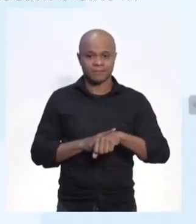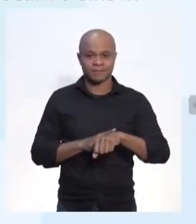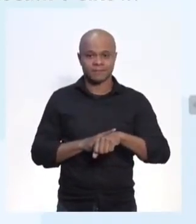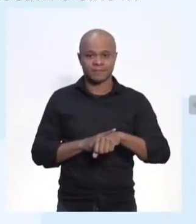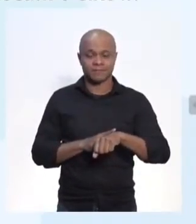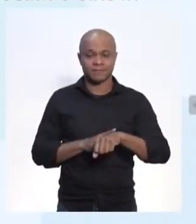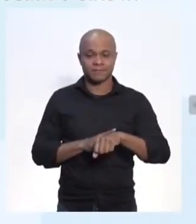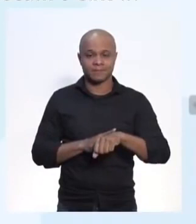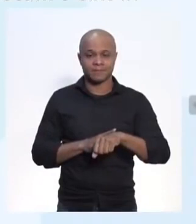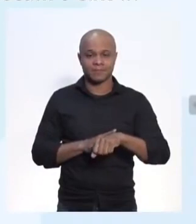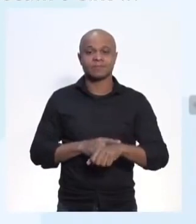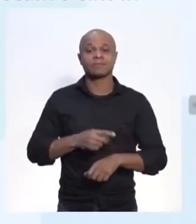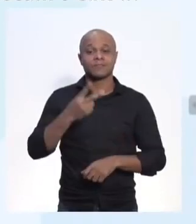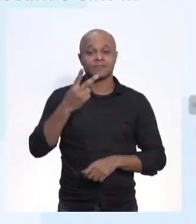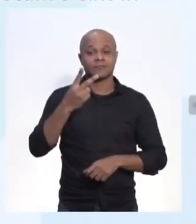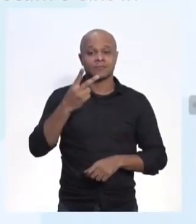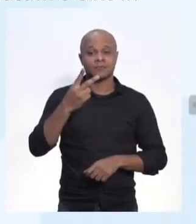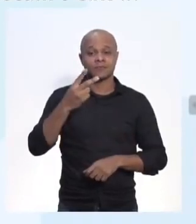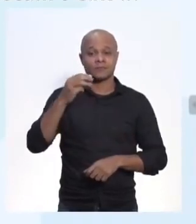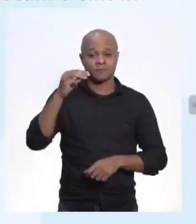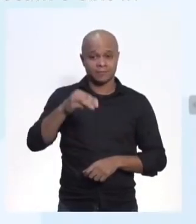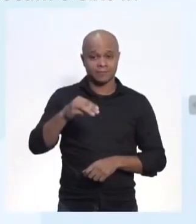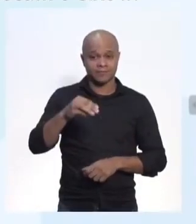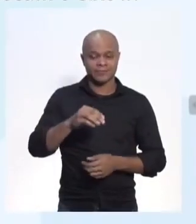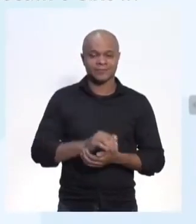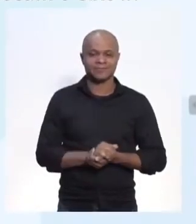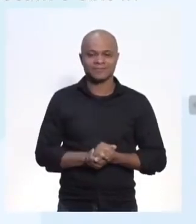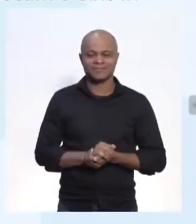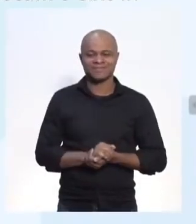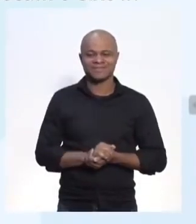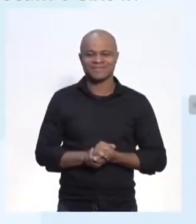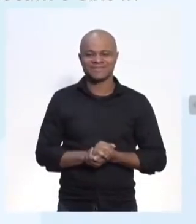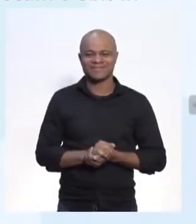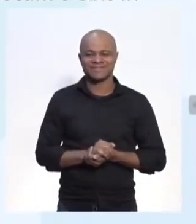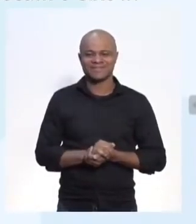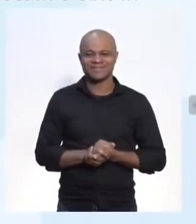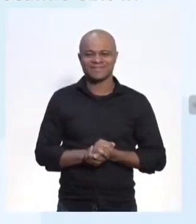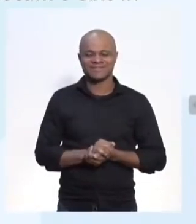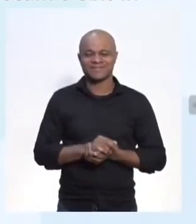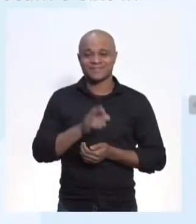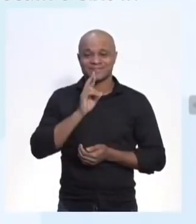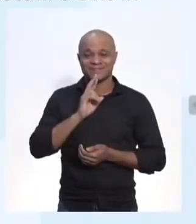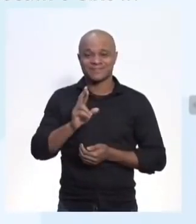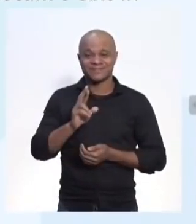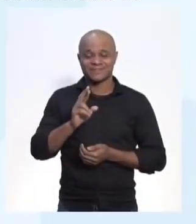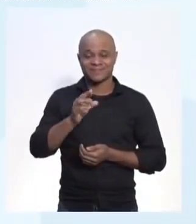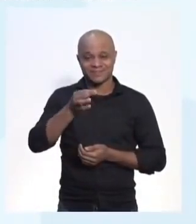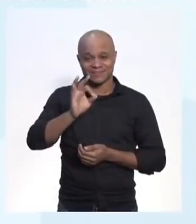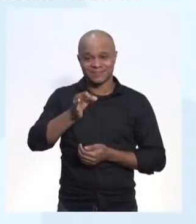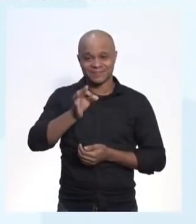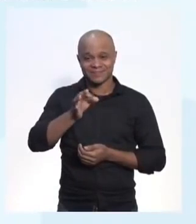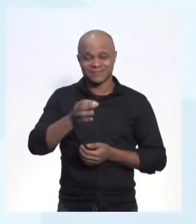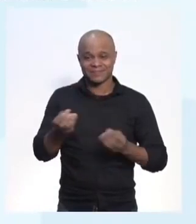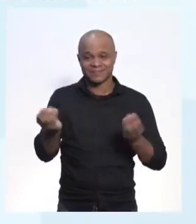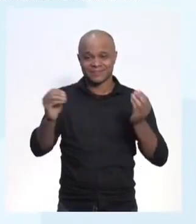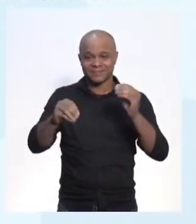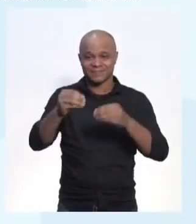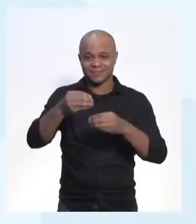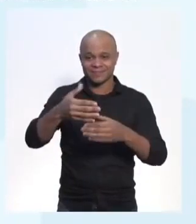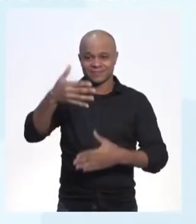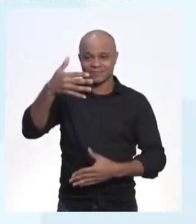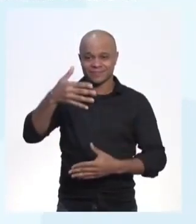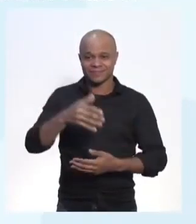Roberta, 2 minutos. Ok, então voltamos daqui 2 minutos. Coloco o item e a resposta para mim lá, tá bom?